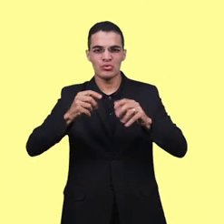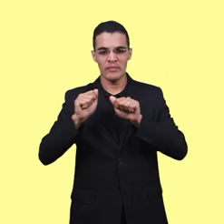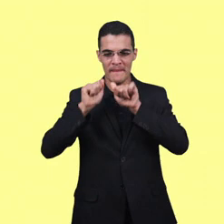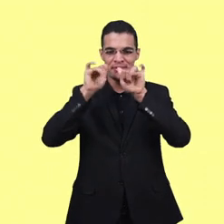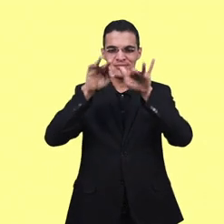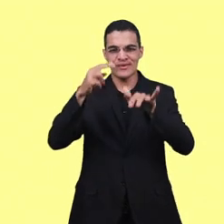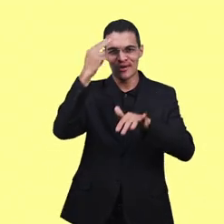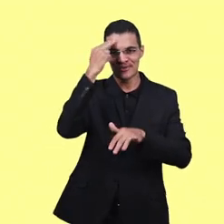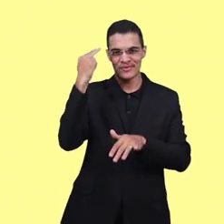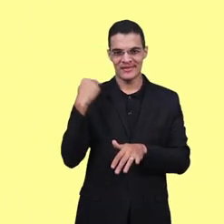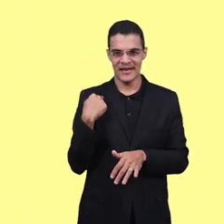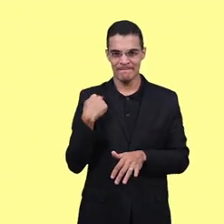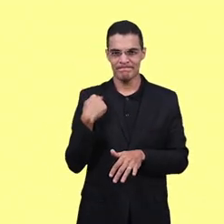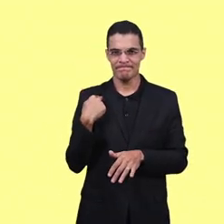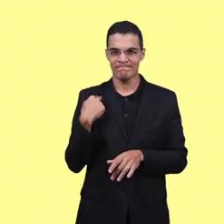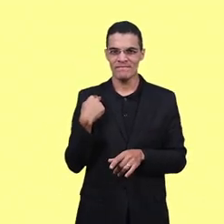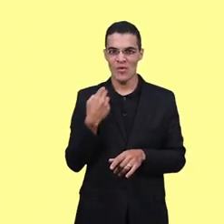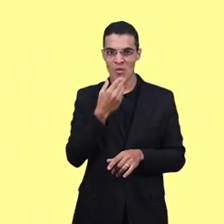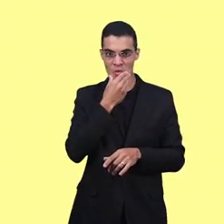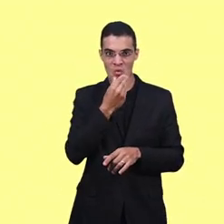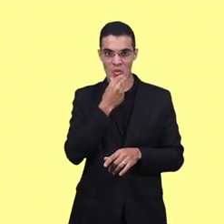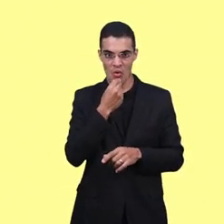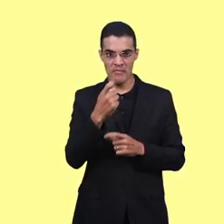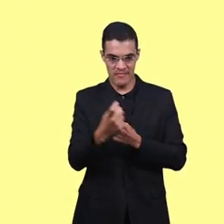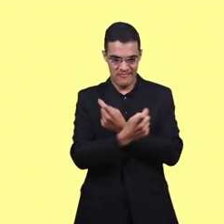favor. Faraó teve